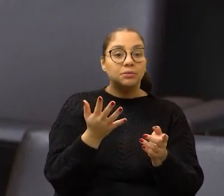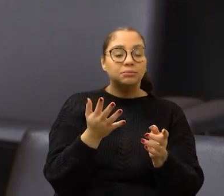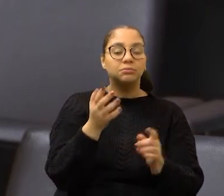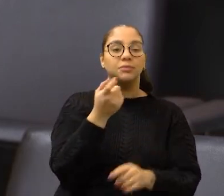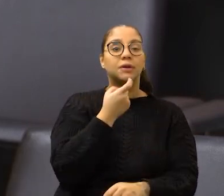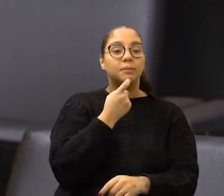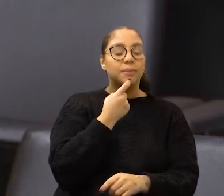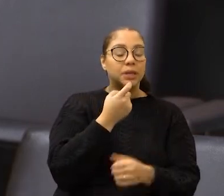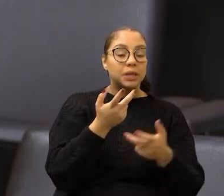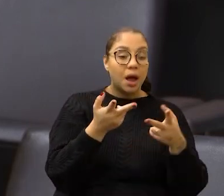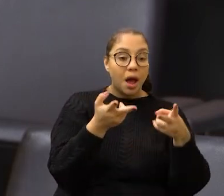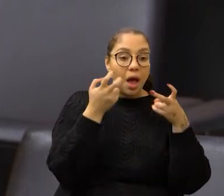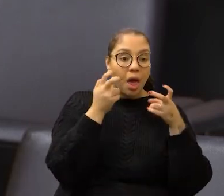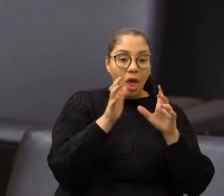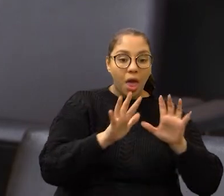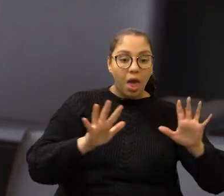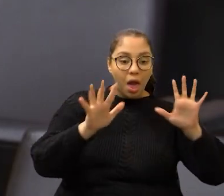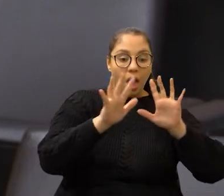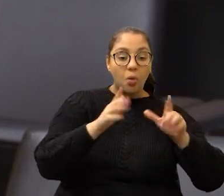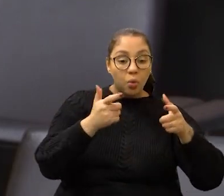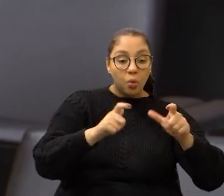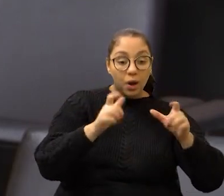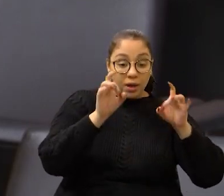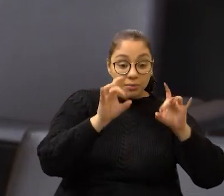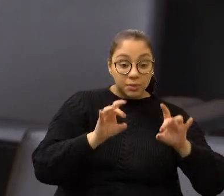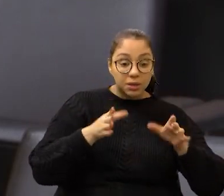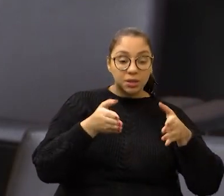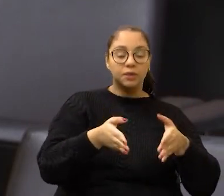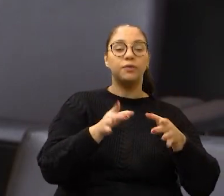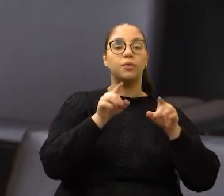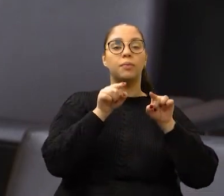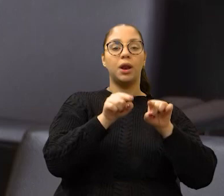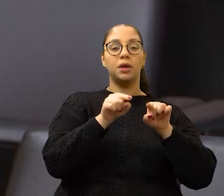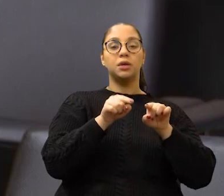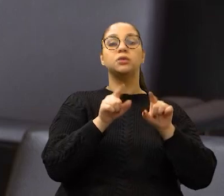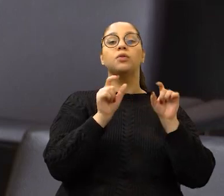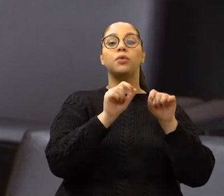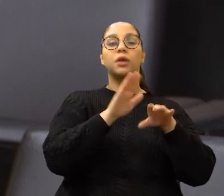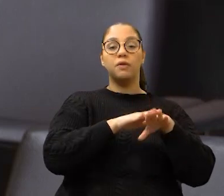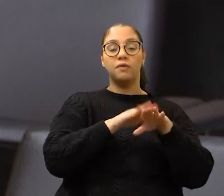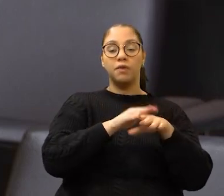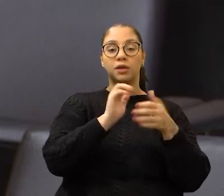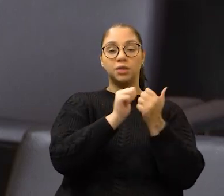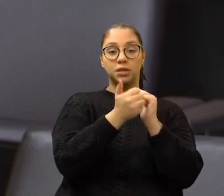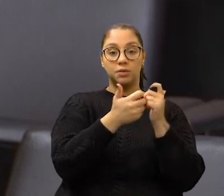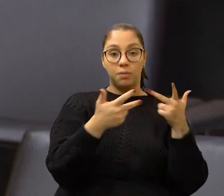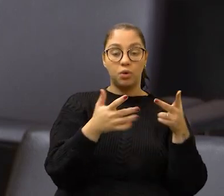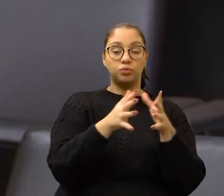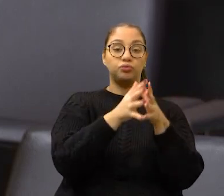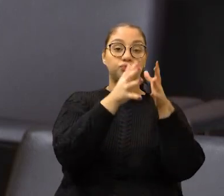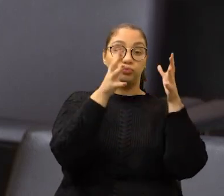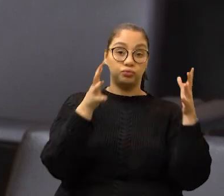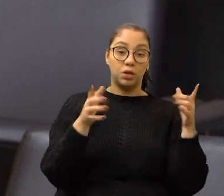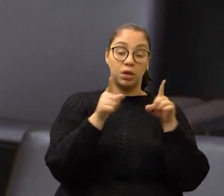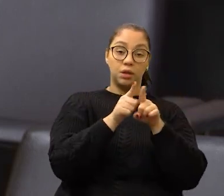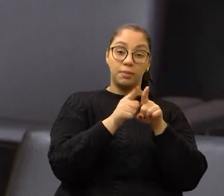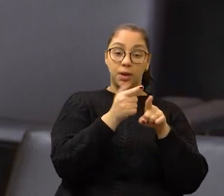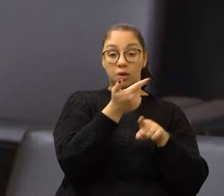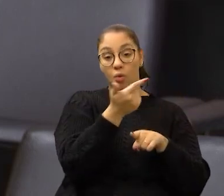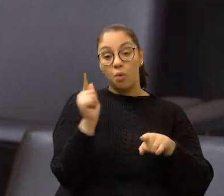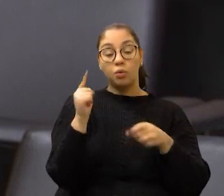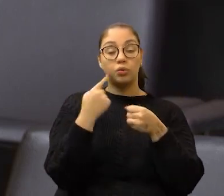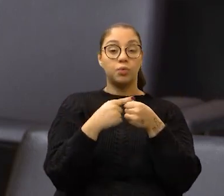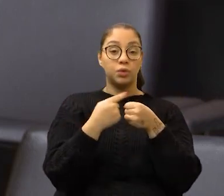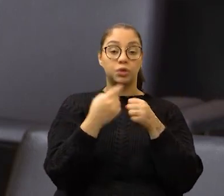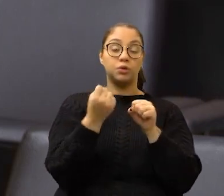que Campinas e região vai ter exatamente um local específico para isso, vai fazer com que o esporte cresça, vai provocar